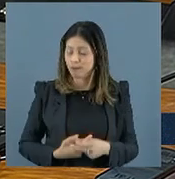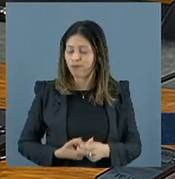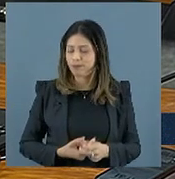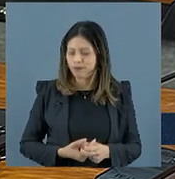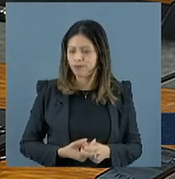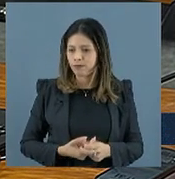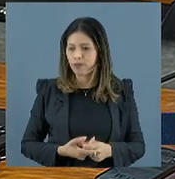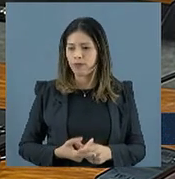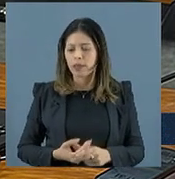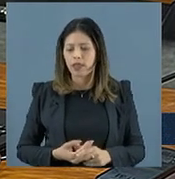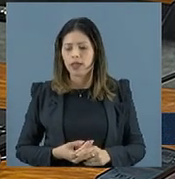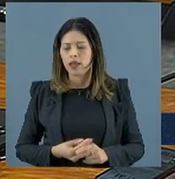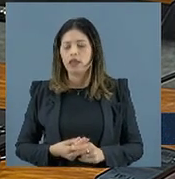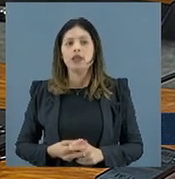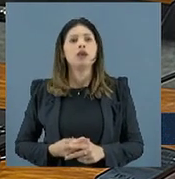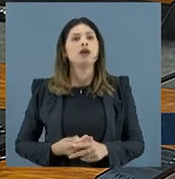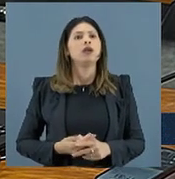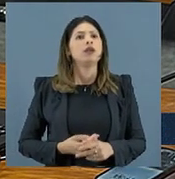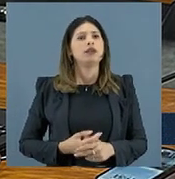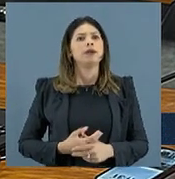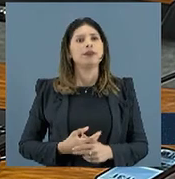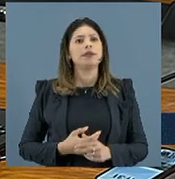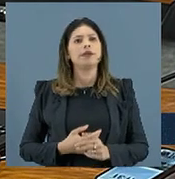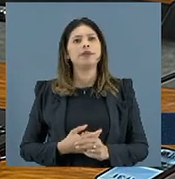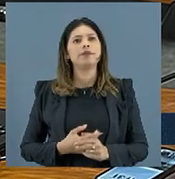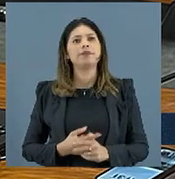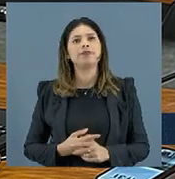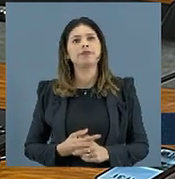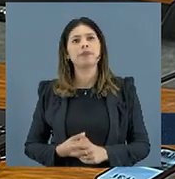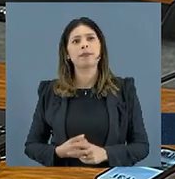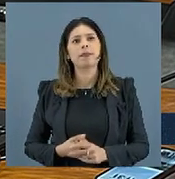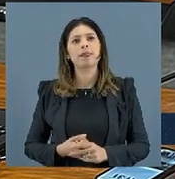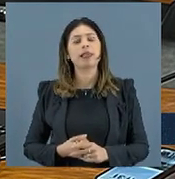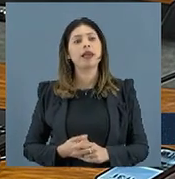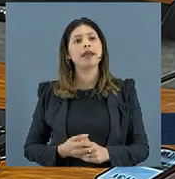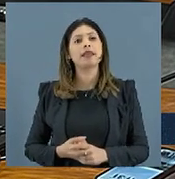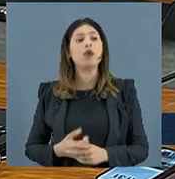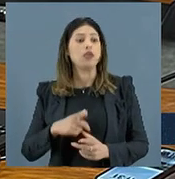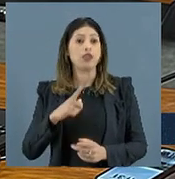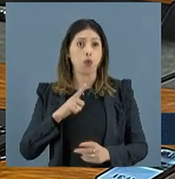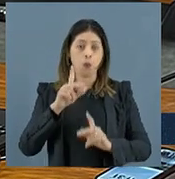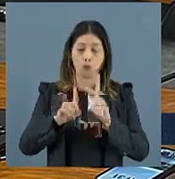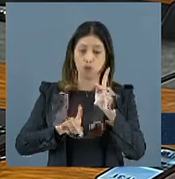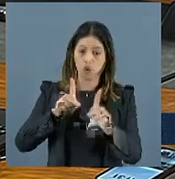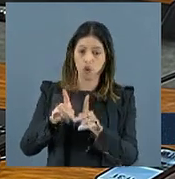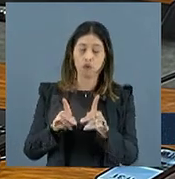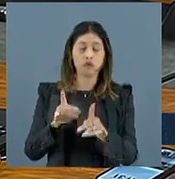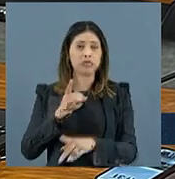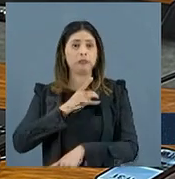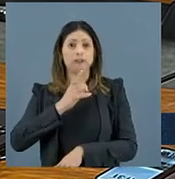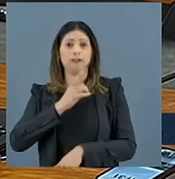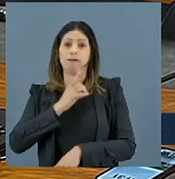né? E por último, nós estamos convivendo com uma população amedrontada. A